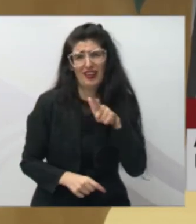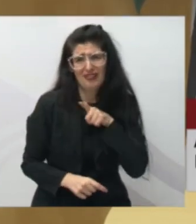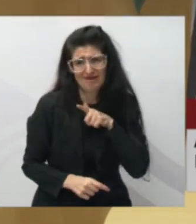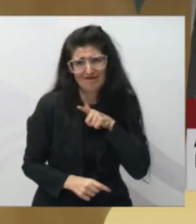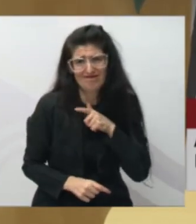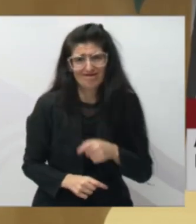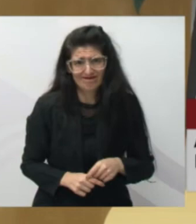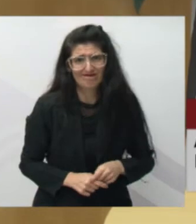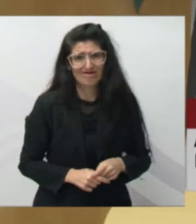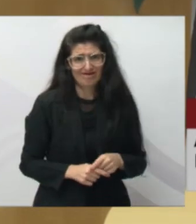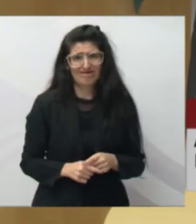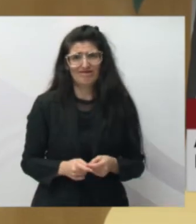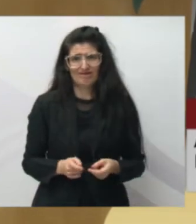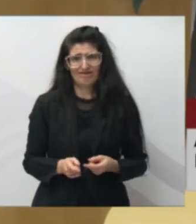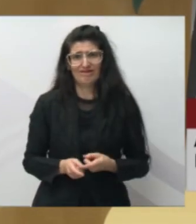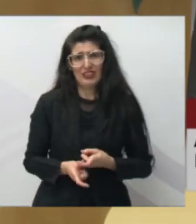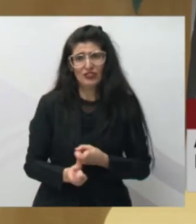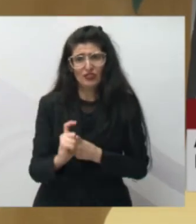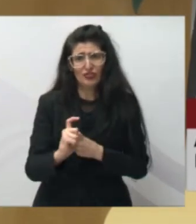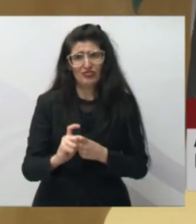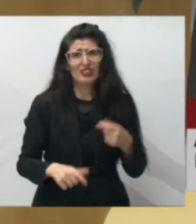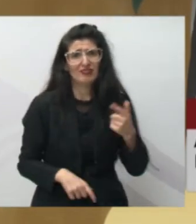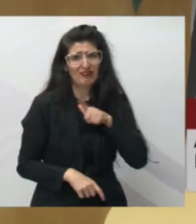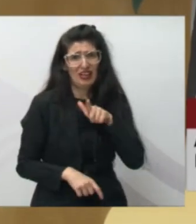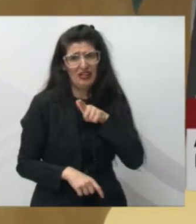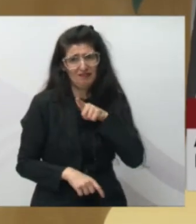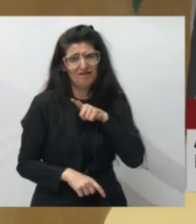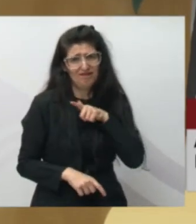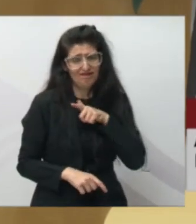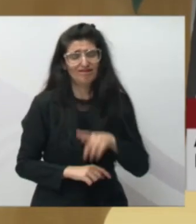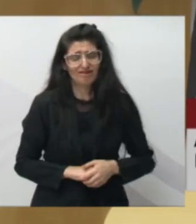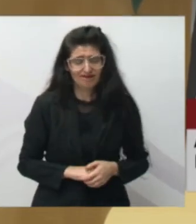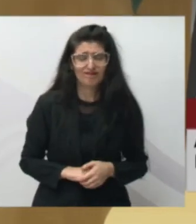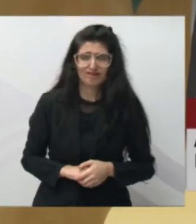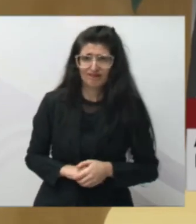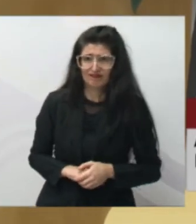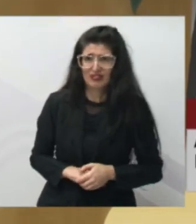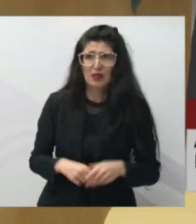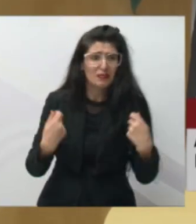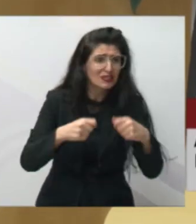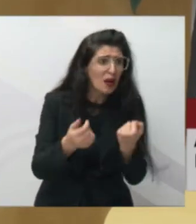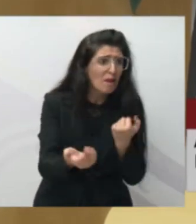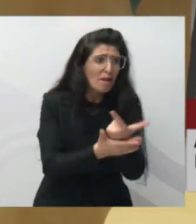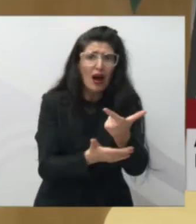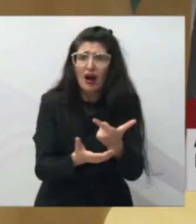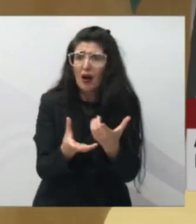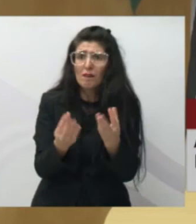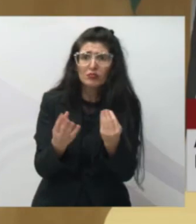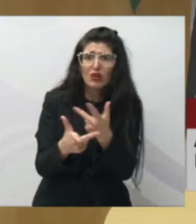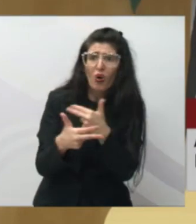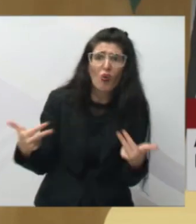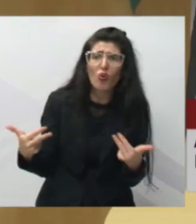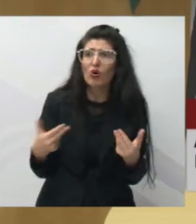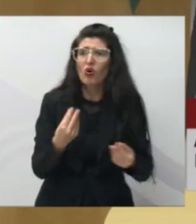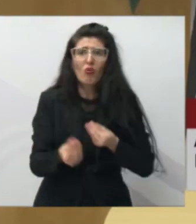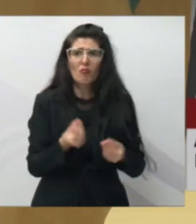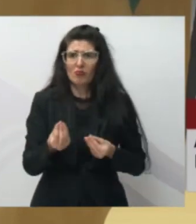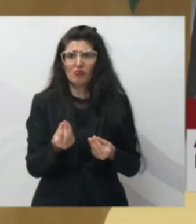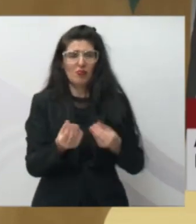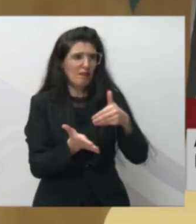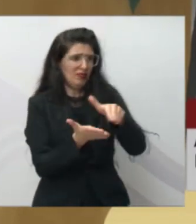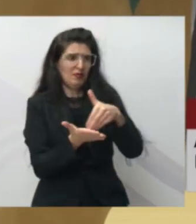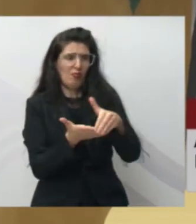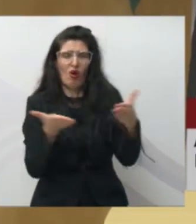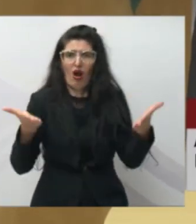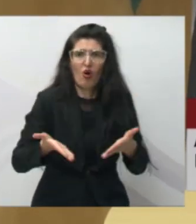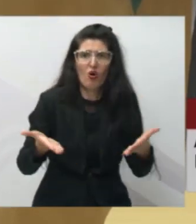essa pessoa nesse momento? Não, vai excluir, vamos sim atender o tribunal, tirar um assessor,